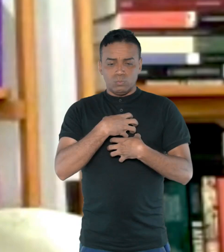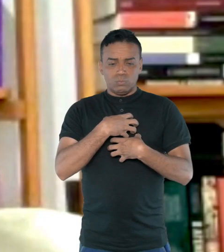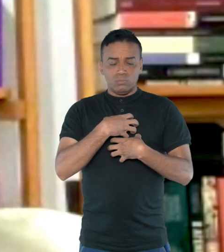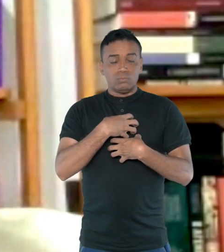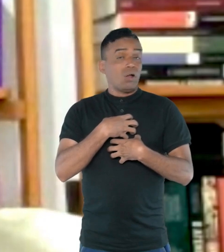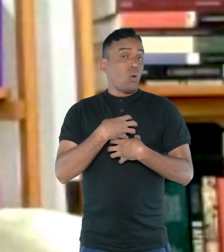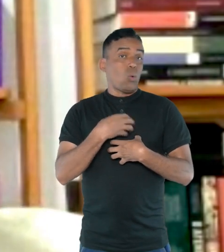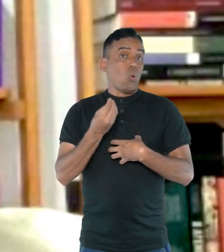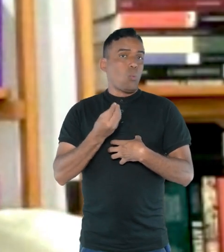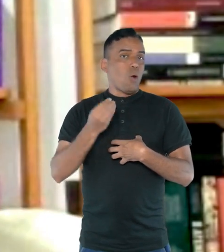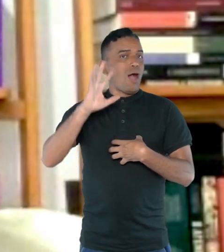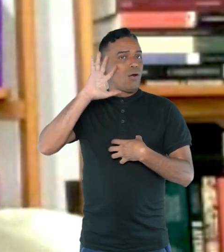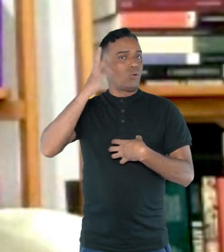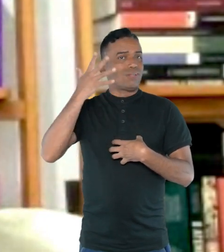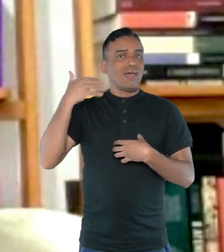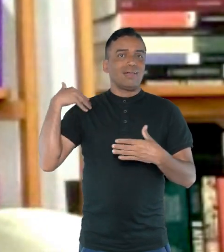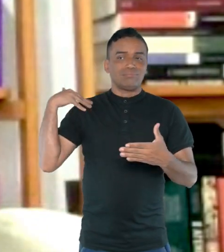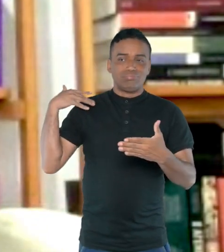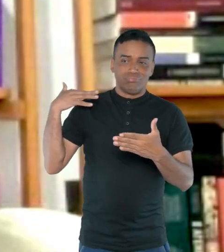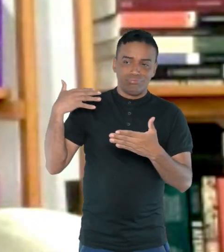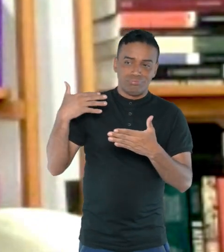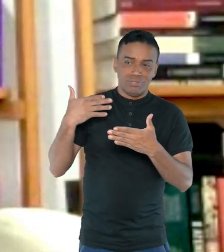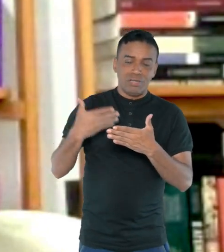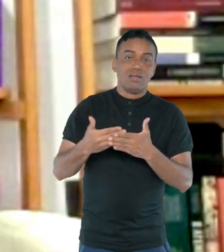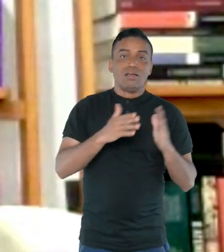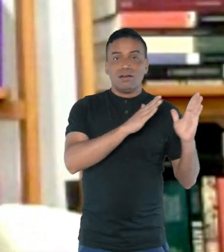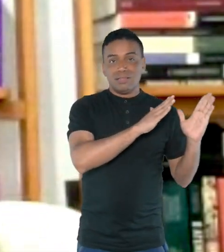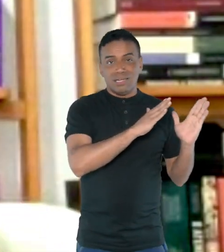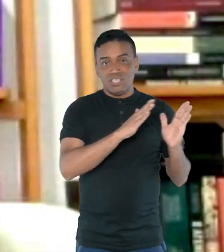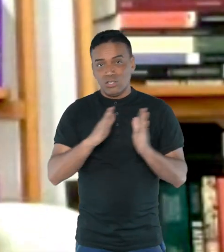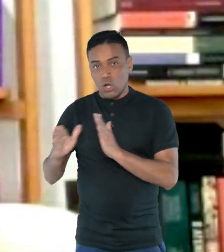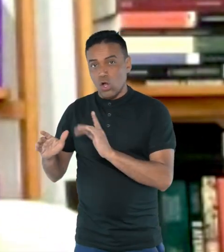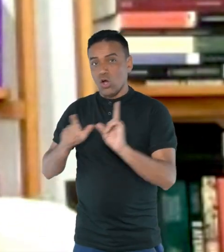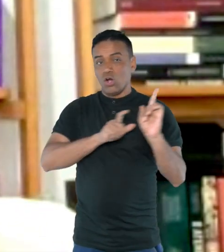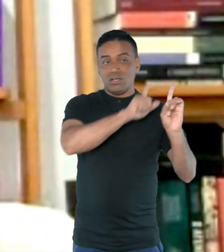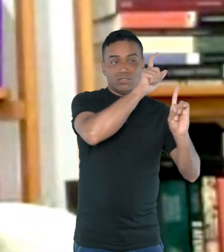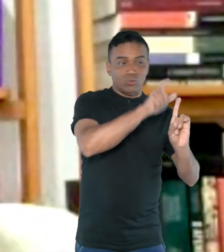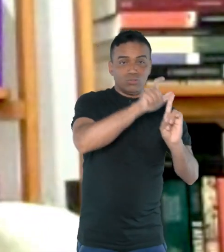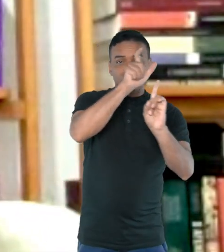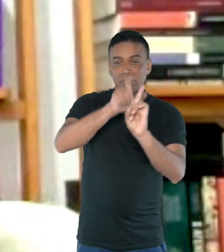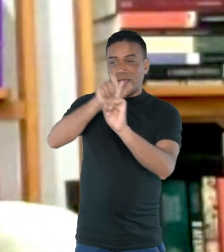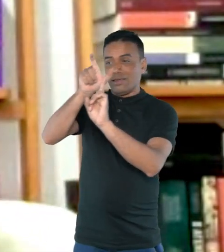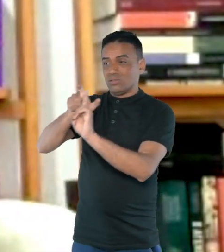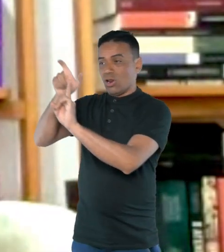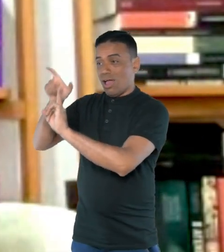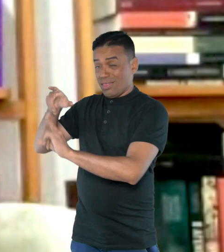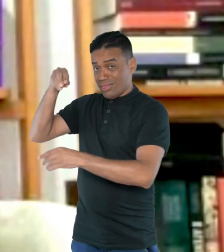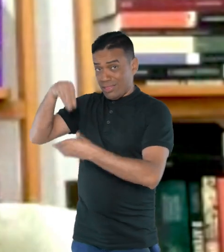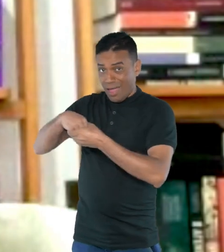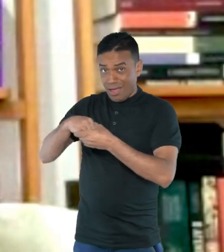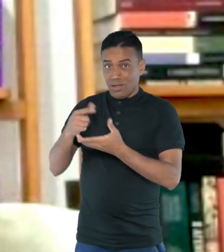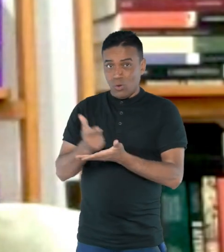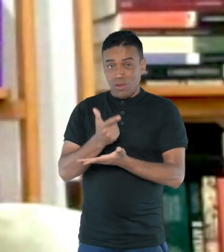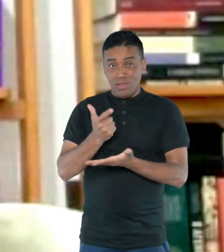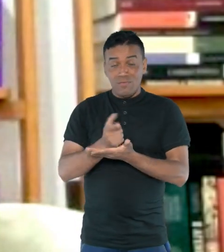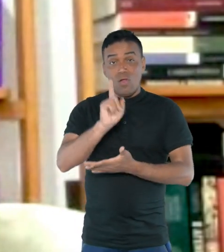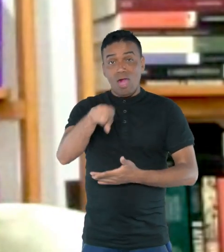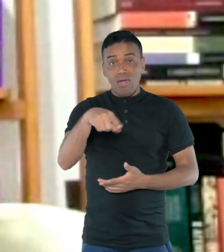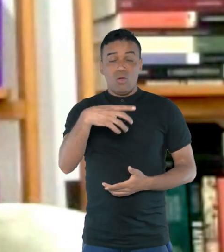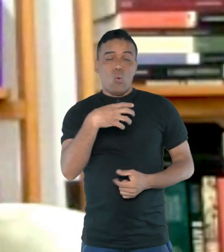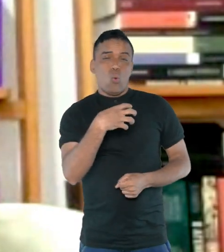como ele acontece nas trajetórias de muitos desses personagens, de todos esses personagens, ele é